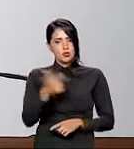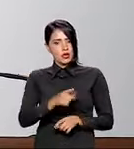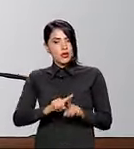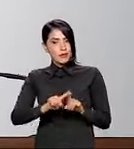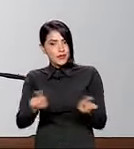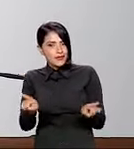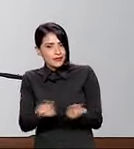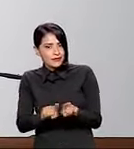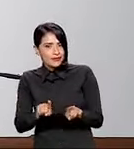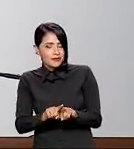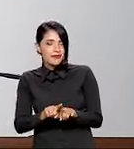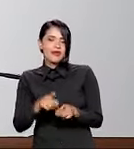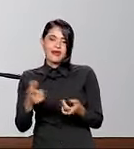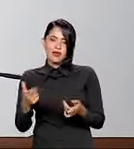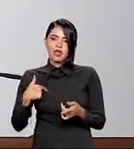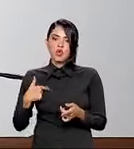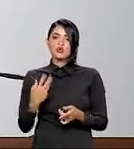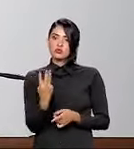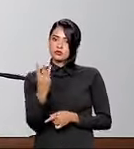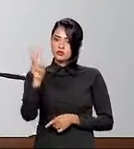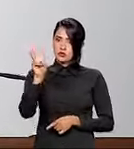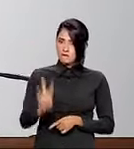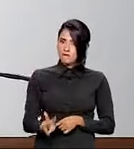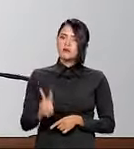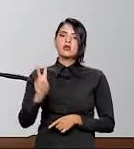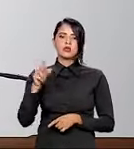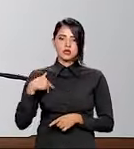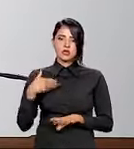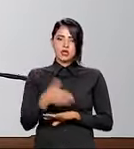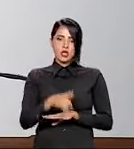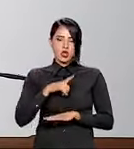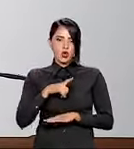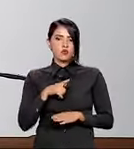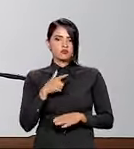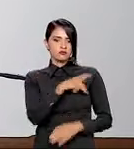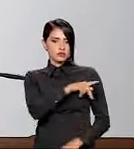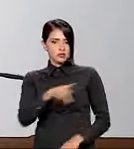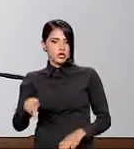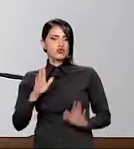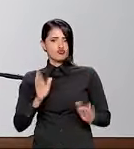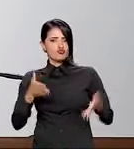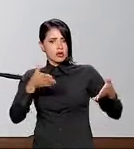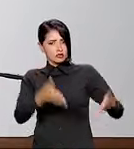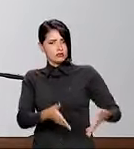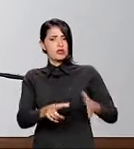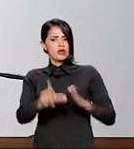porque já estou no terceiro mandato e participei da criação, era natural que eu